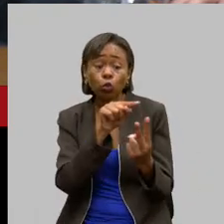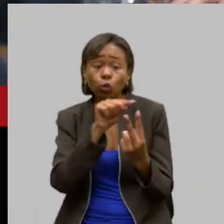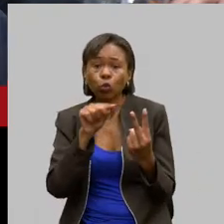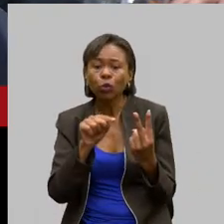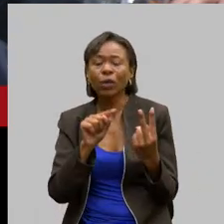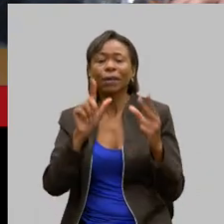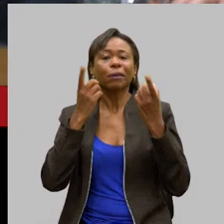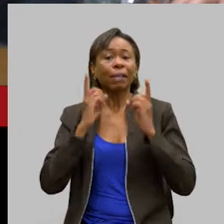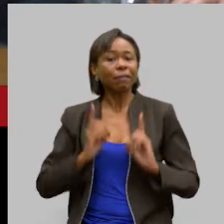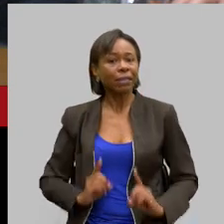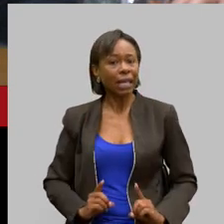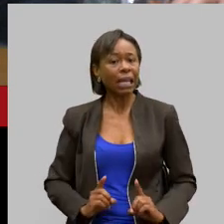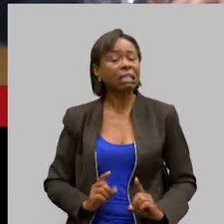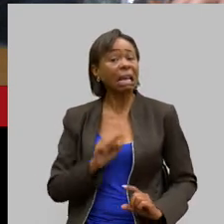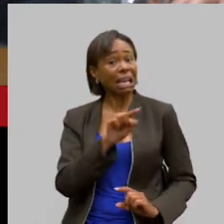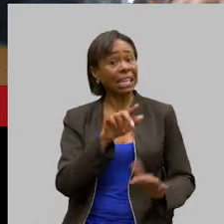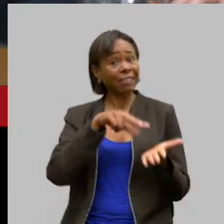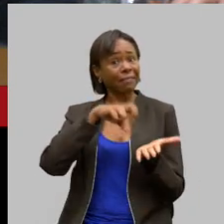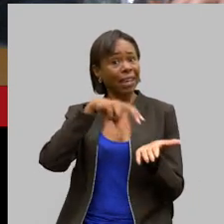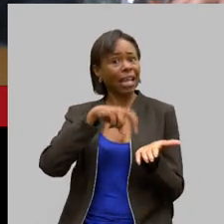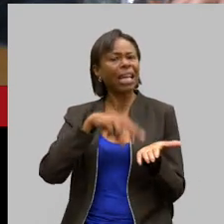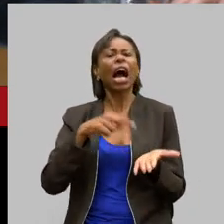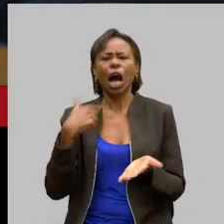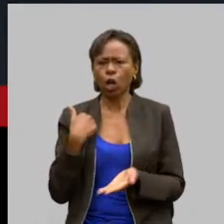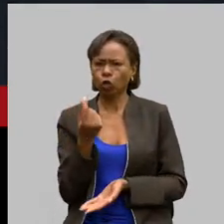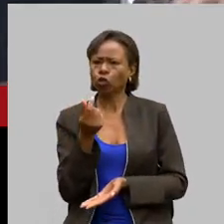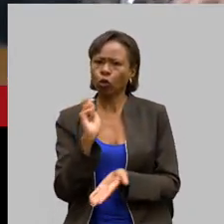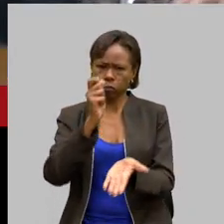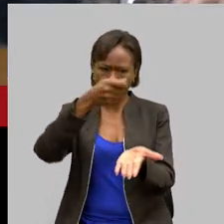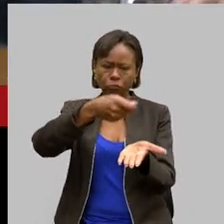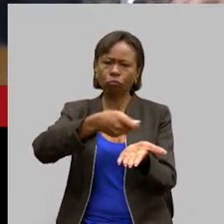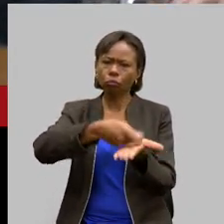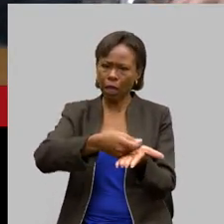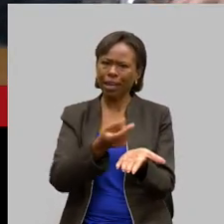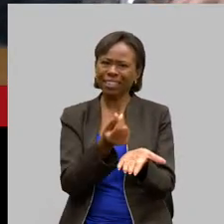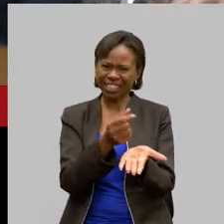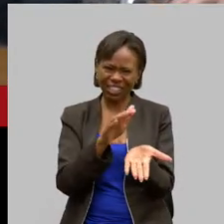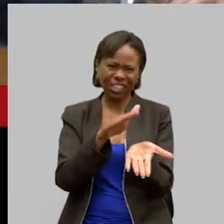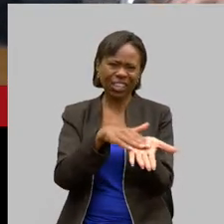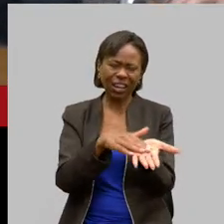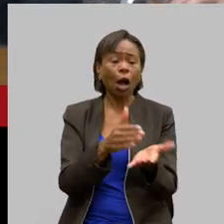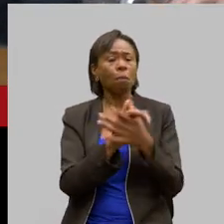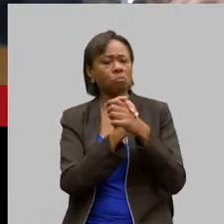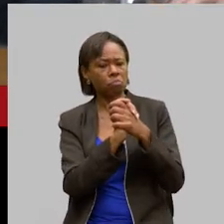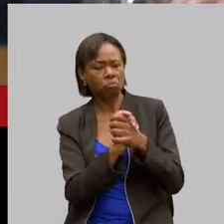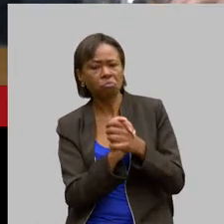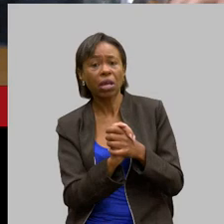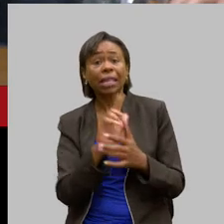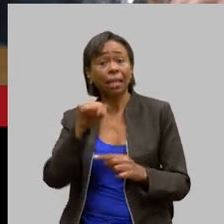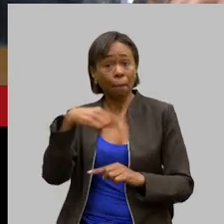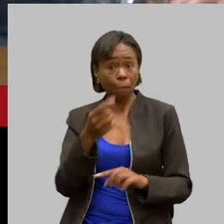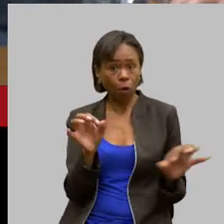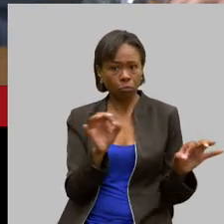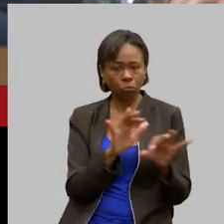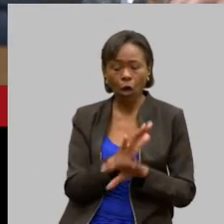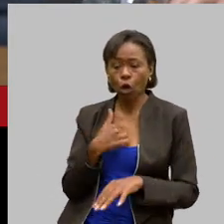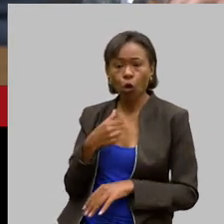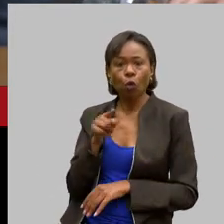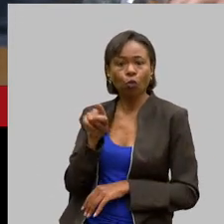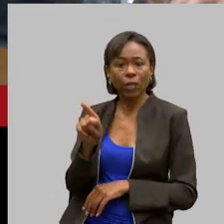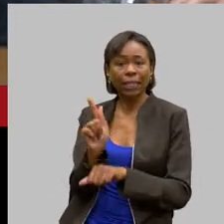então deu uma gorgeta boa pro garçom parabenizei e fui até a gerência na saída parabenizando E